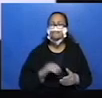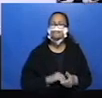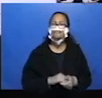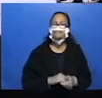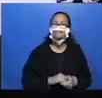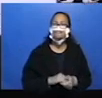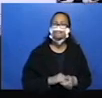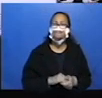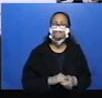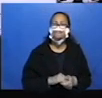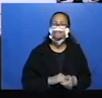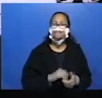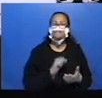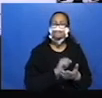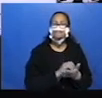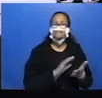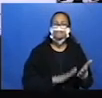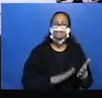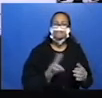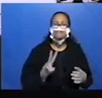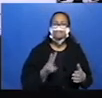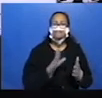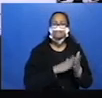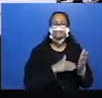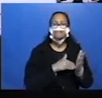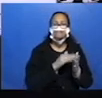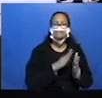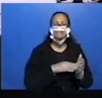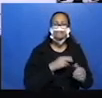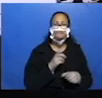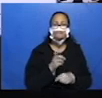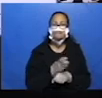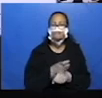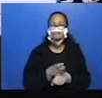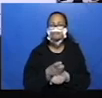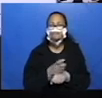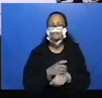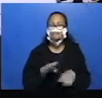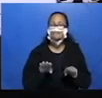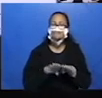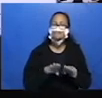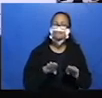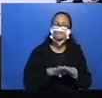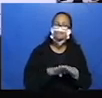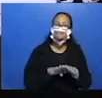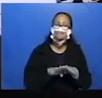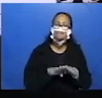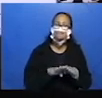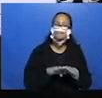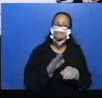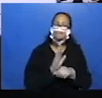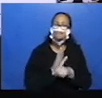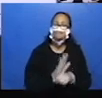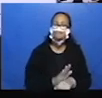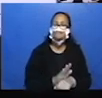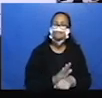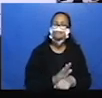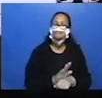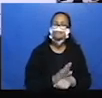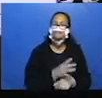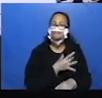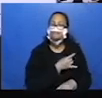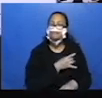parte. Agora, pinte os adjetivos que também ajudaram a criar o clima de suspense